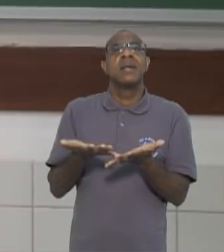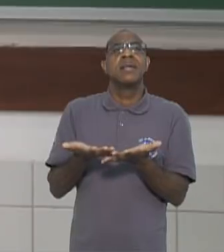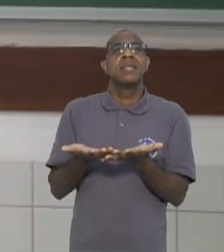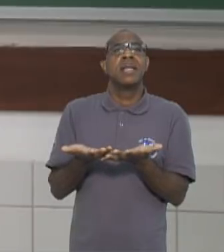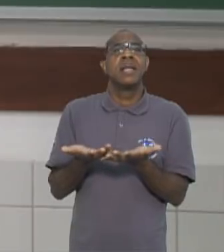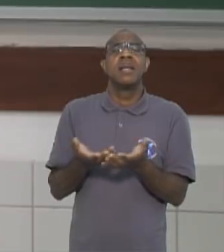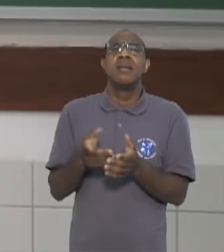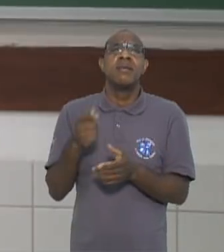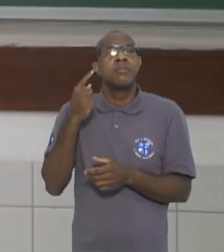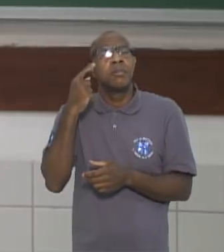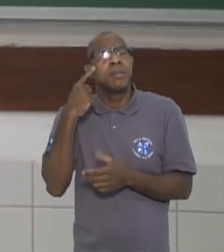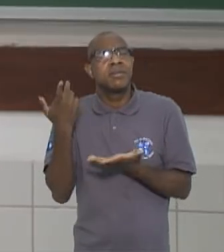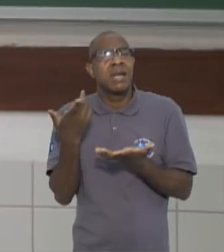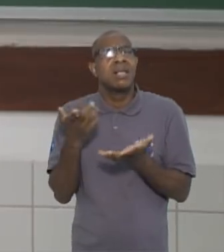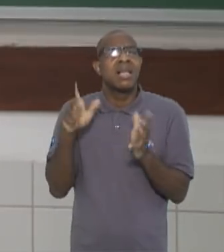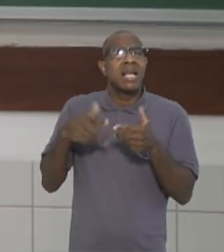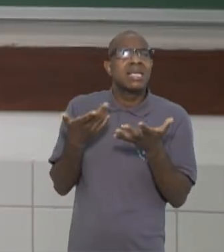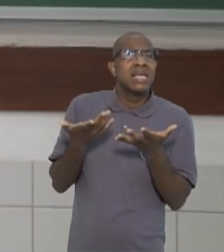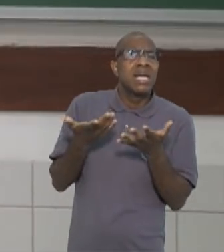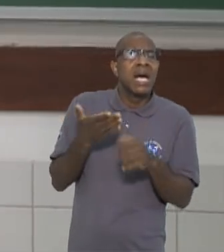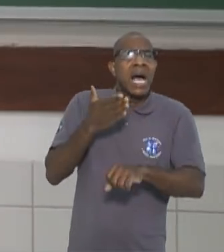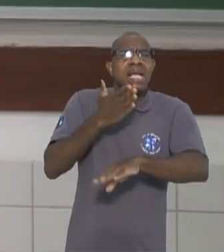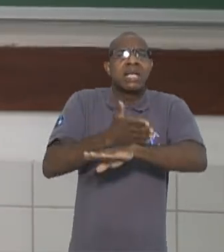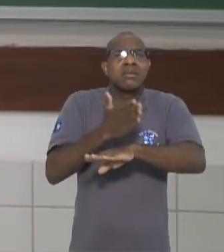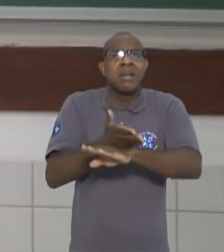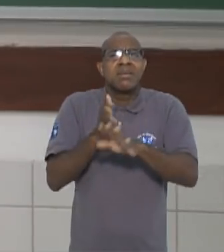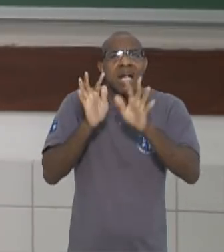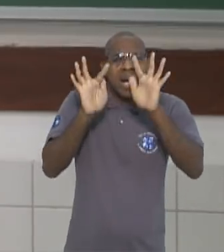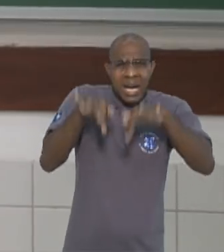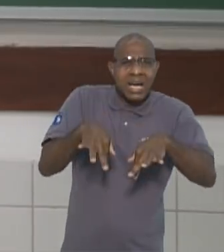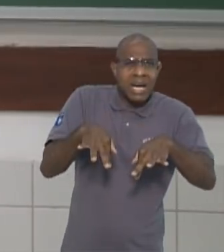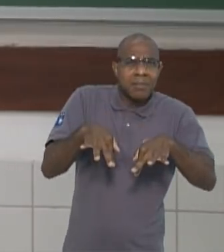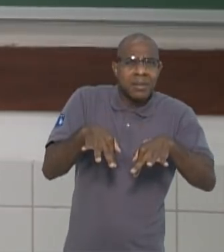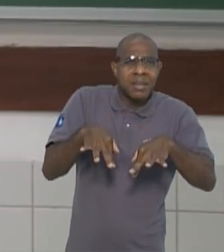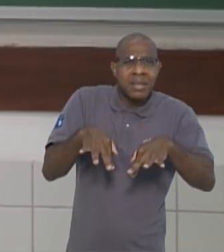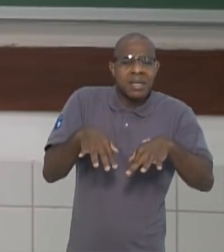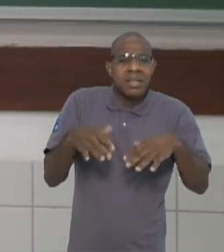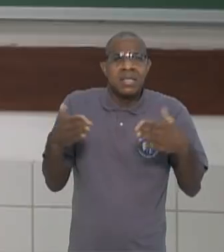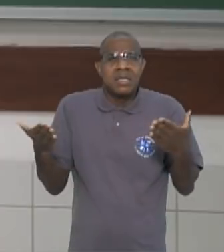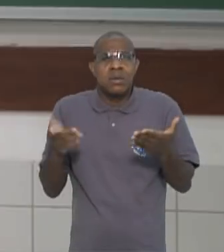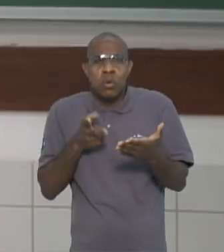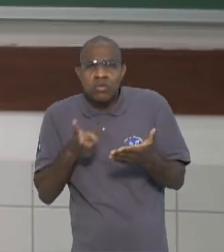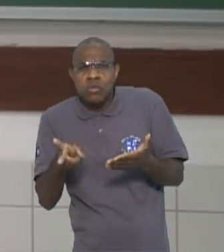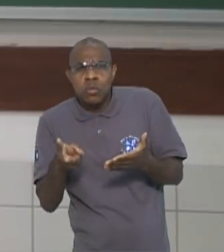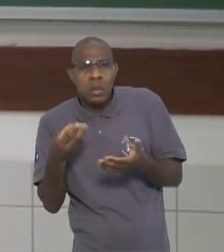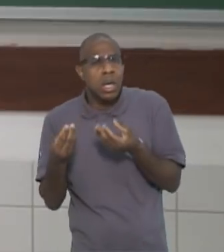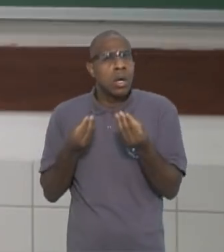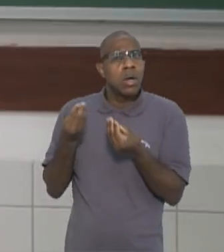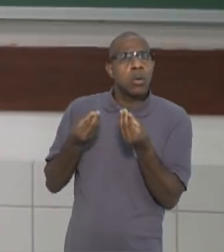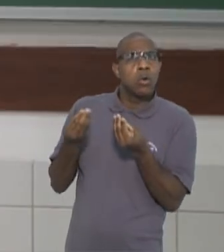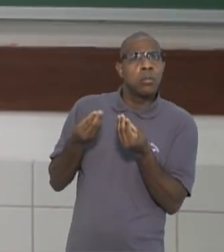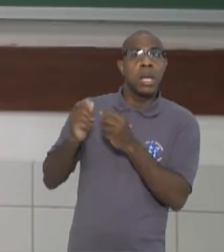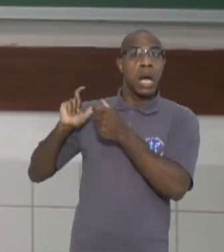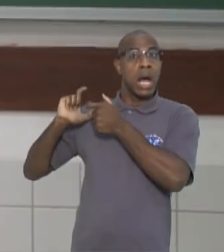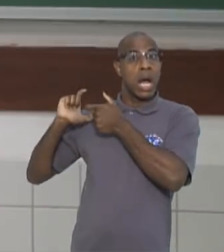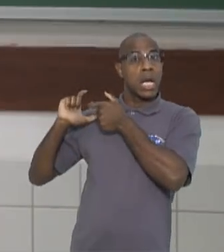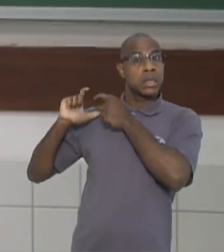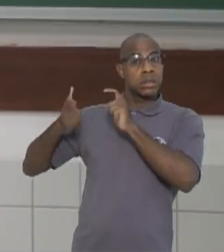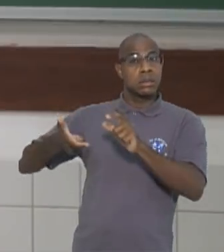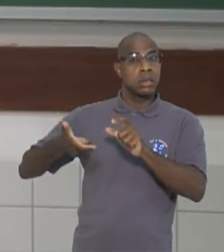acaba com a queda do Império Bizantino? Será que ela vai além? Né? Porque os resquícios continuam, né? As tradições,